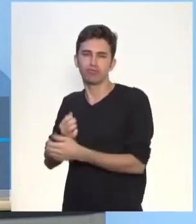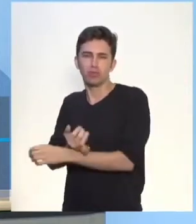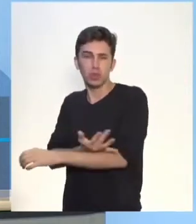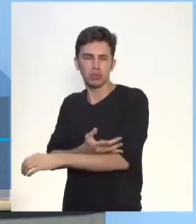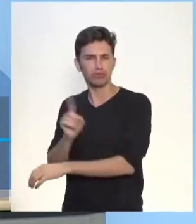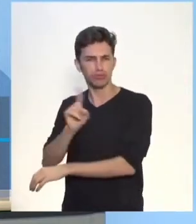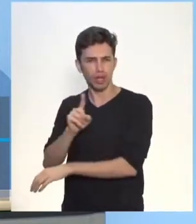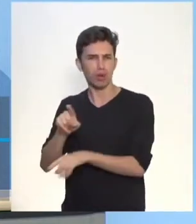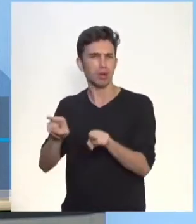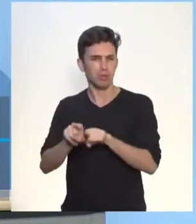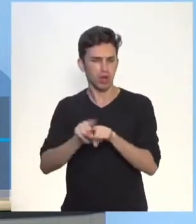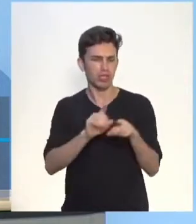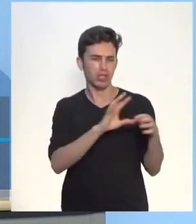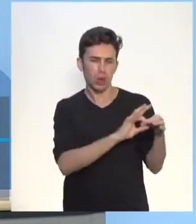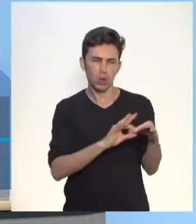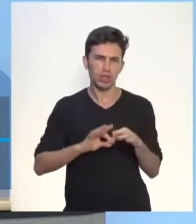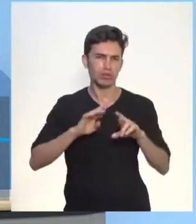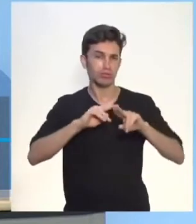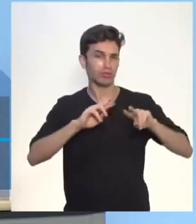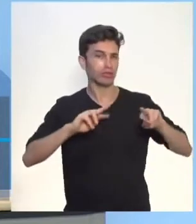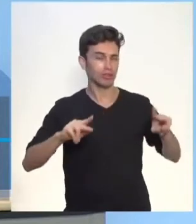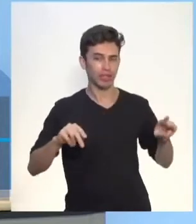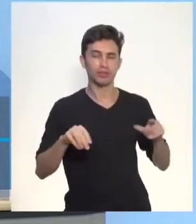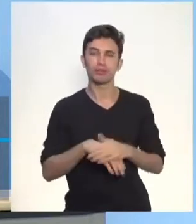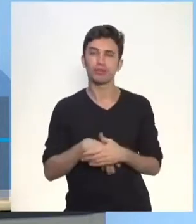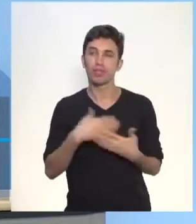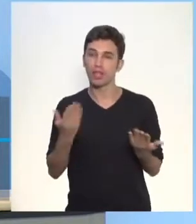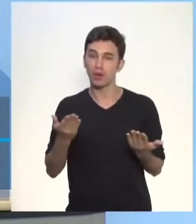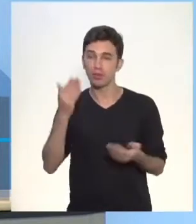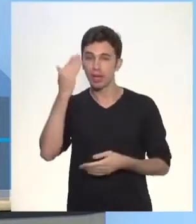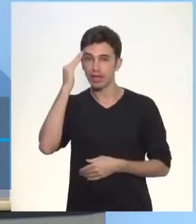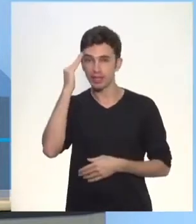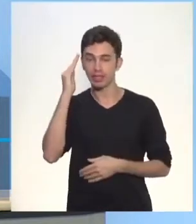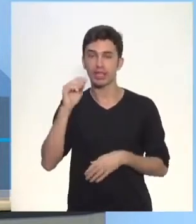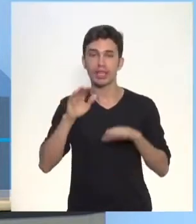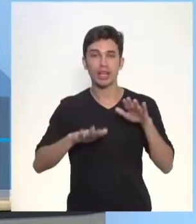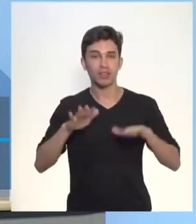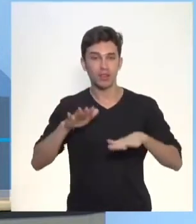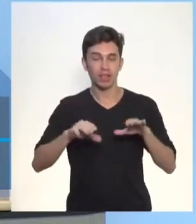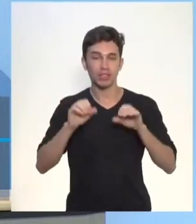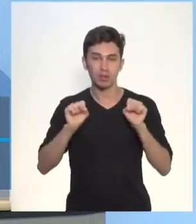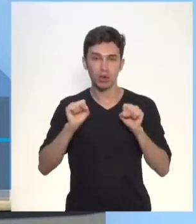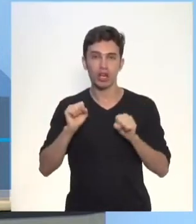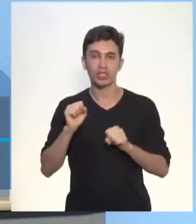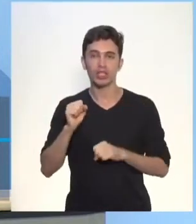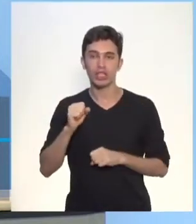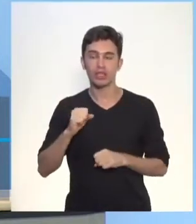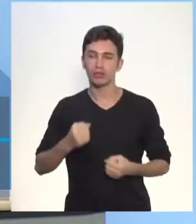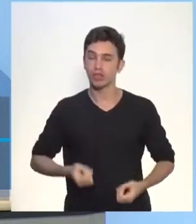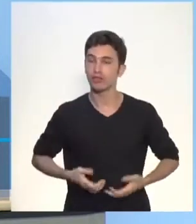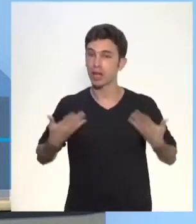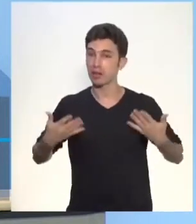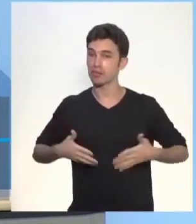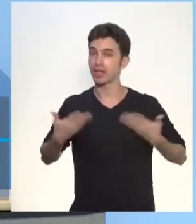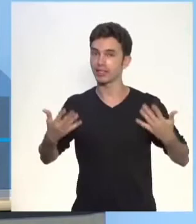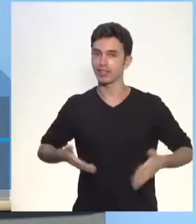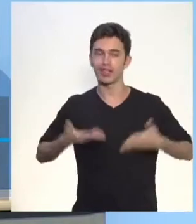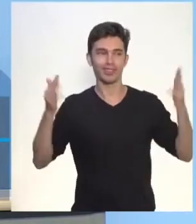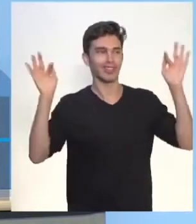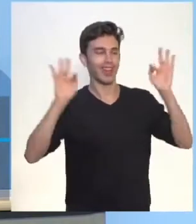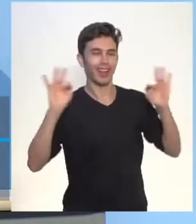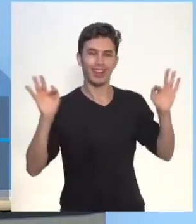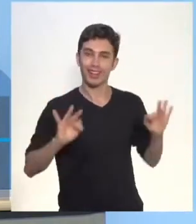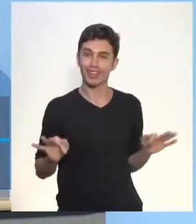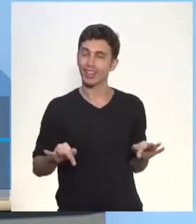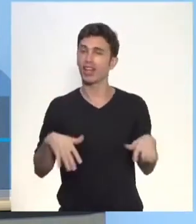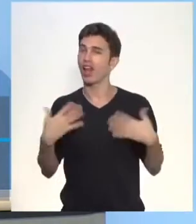Dentro desse contexto que nós já vimos, então, que um poema ele pode nos causar, às vezes, a sensação de animação, de alegria, depende